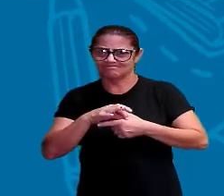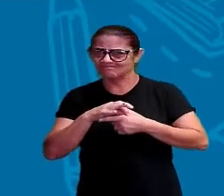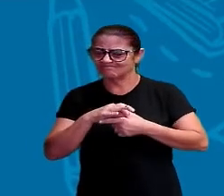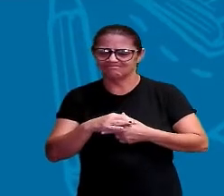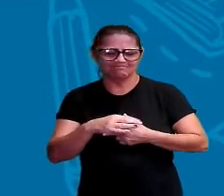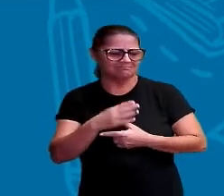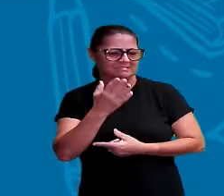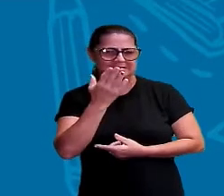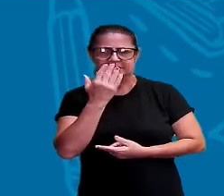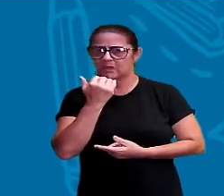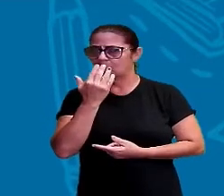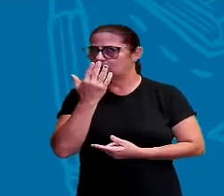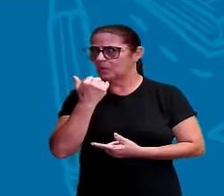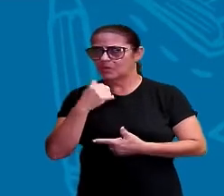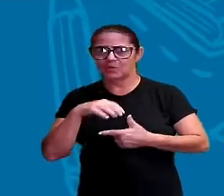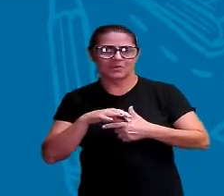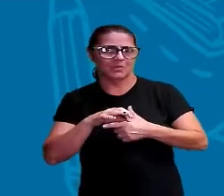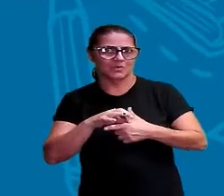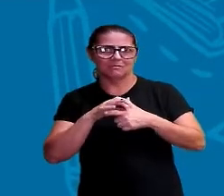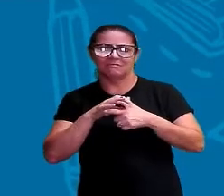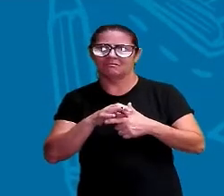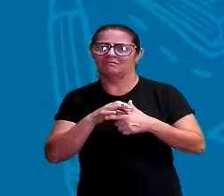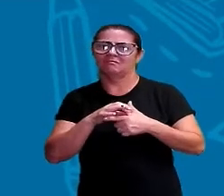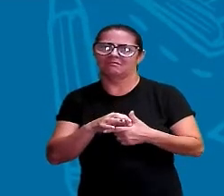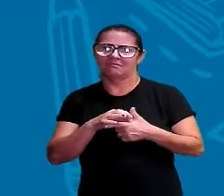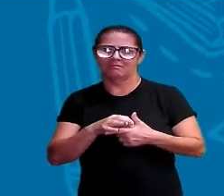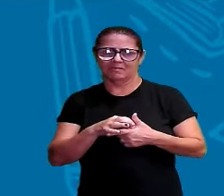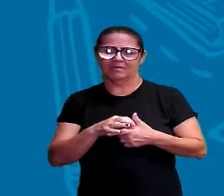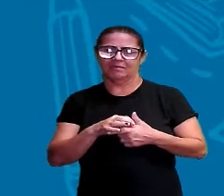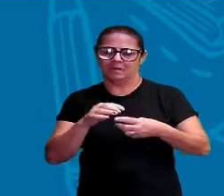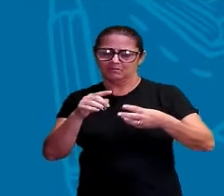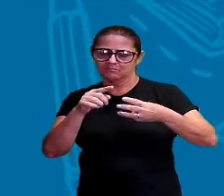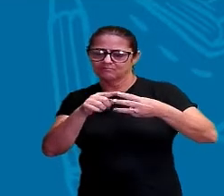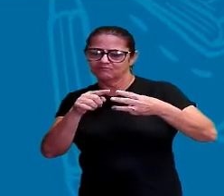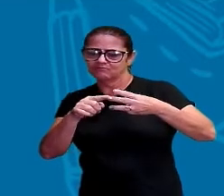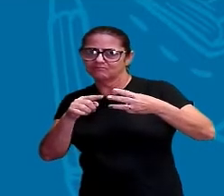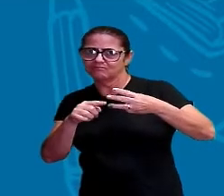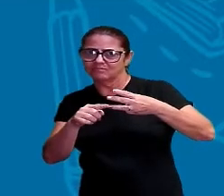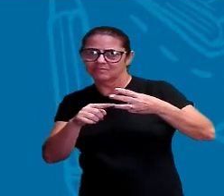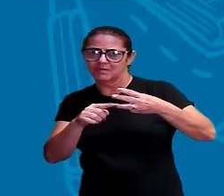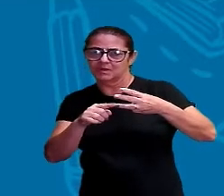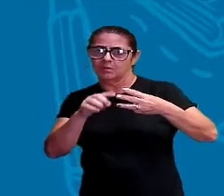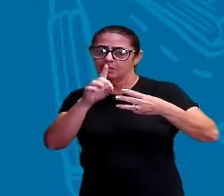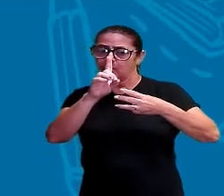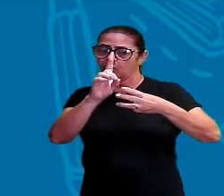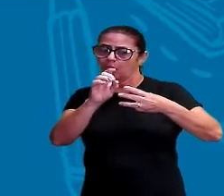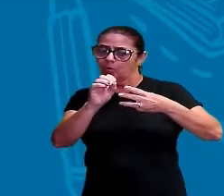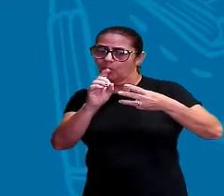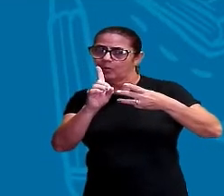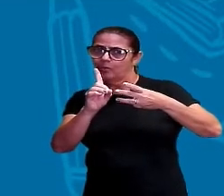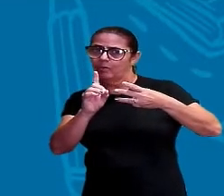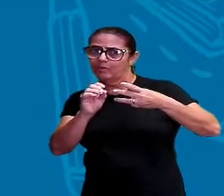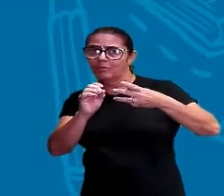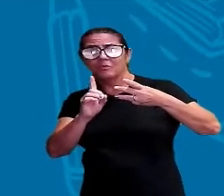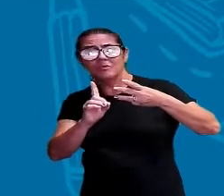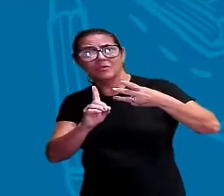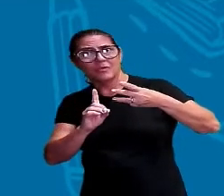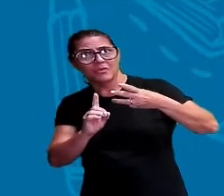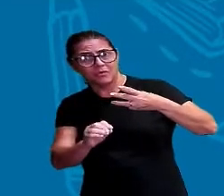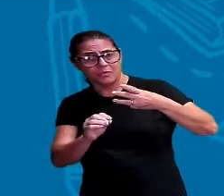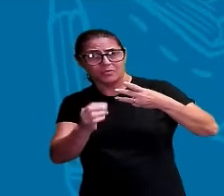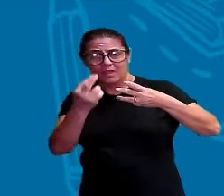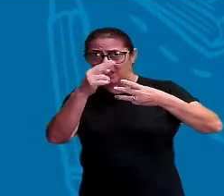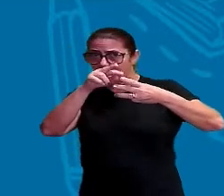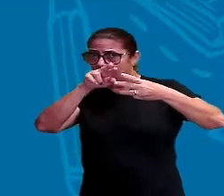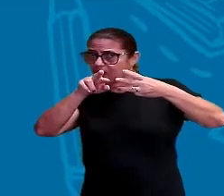comer. Já que a gente lembra que o verbo comer mais utilizado é o eat. Mas o do, se tiver empregado também em frase,